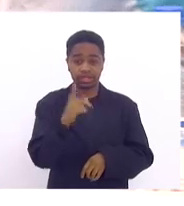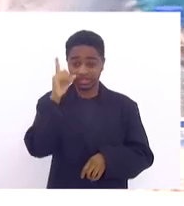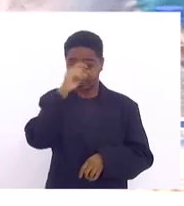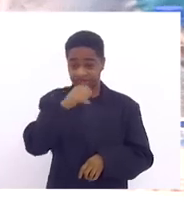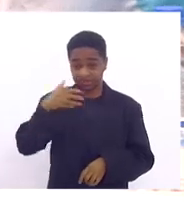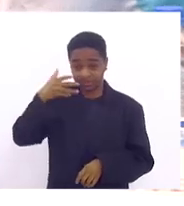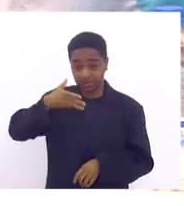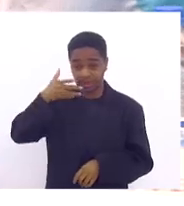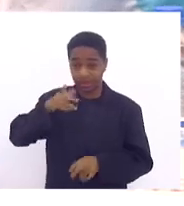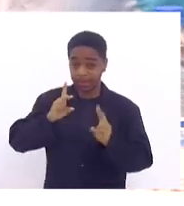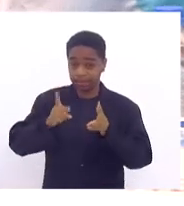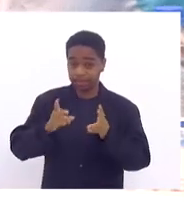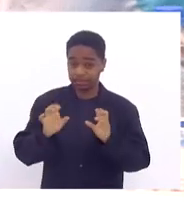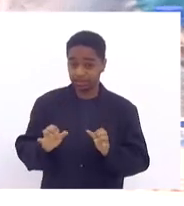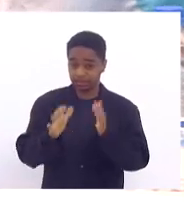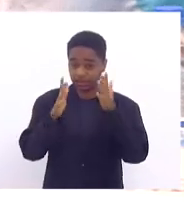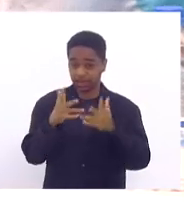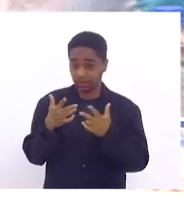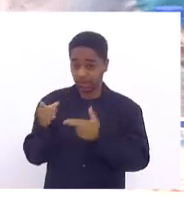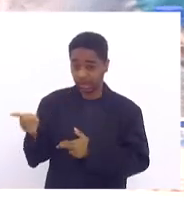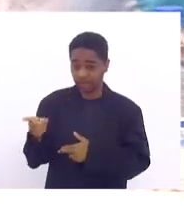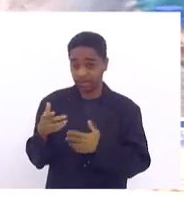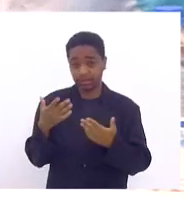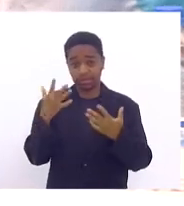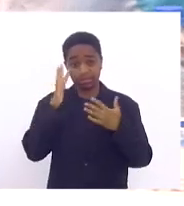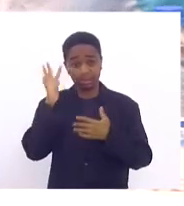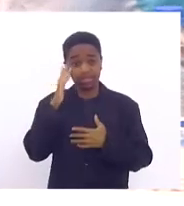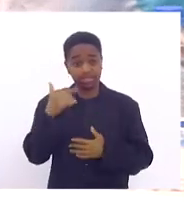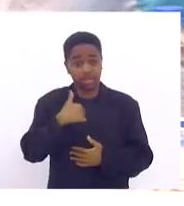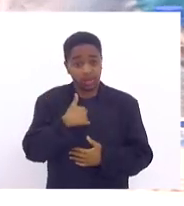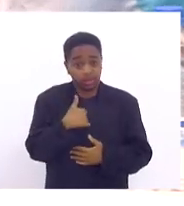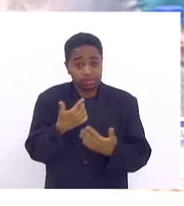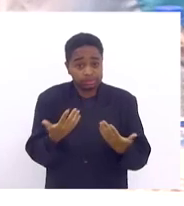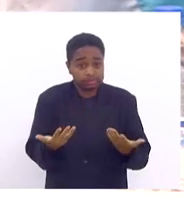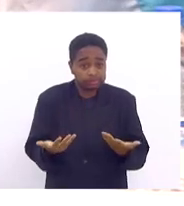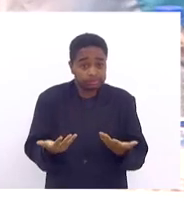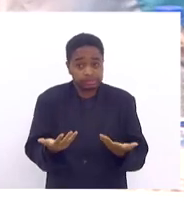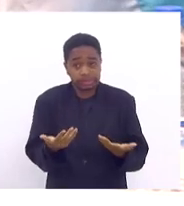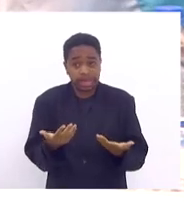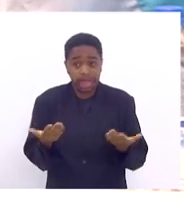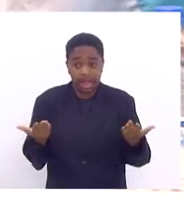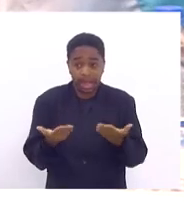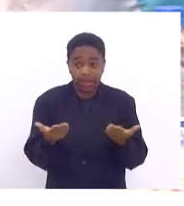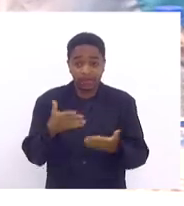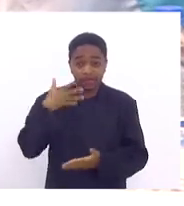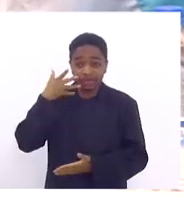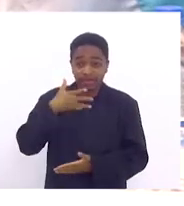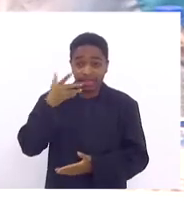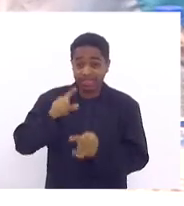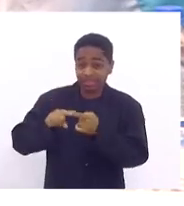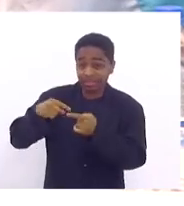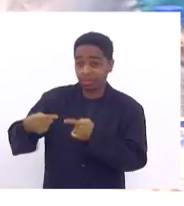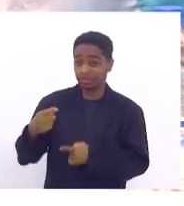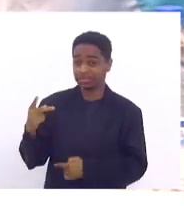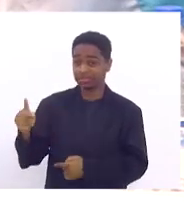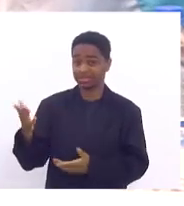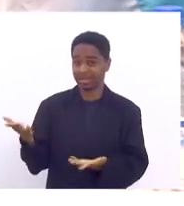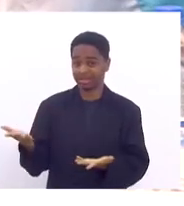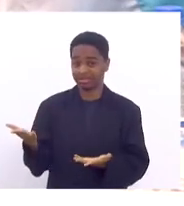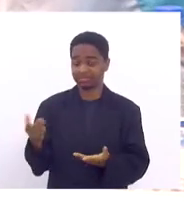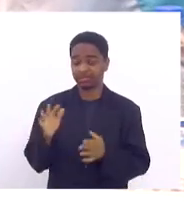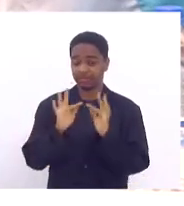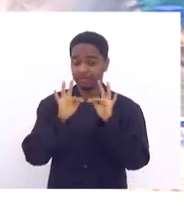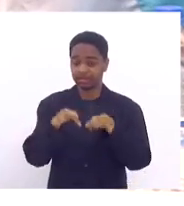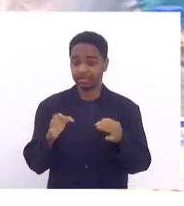falar no mesmo evento que a Dra Roberta Imagina a minha missão que agora que vou ter que falar depois dela e para encerrar